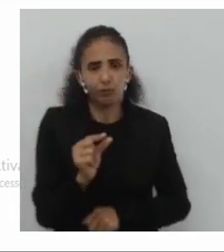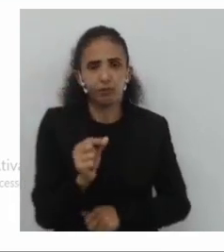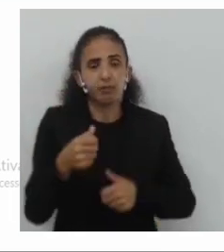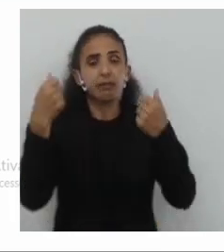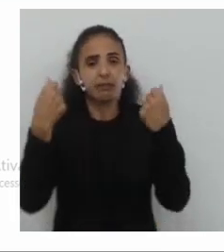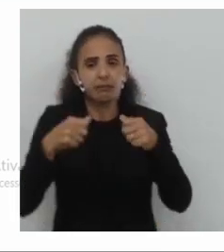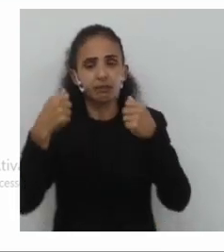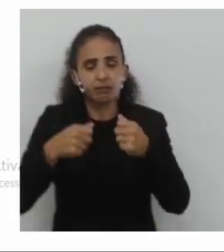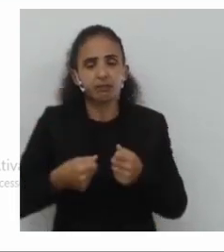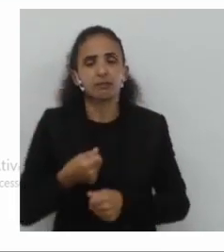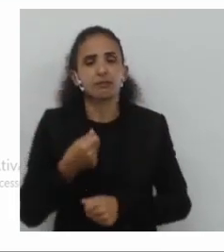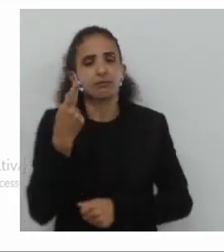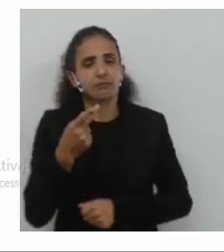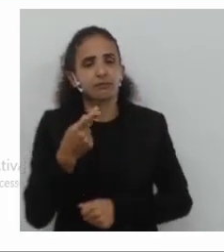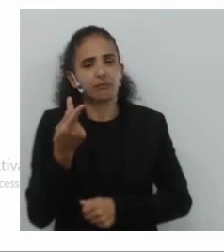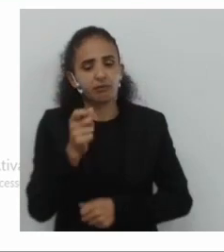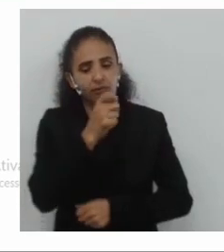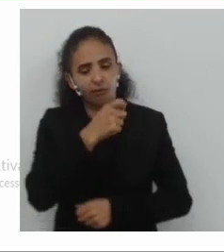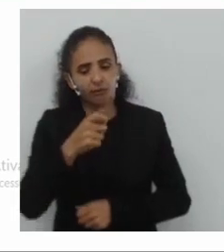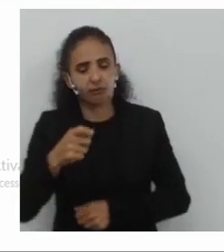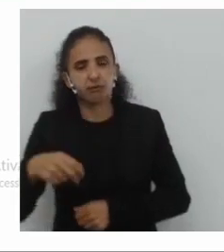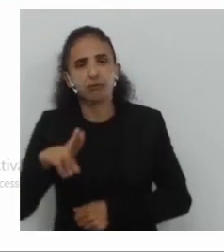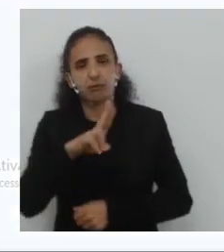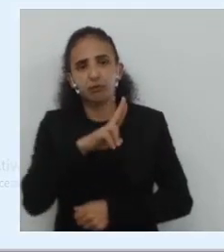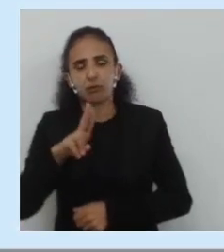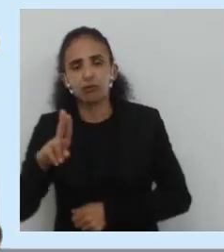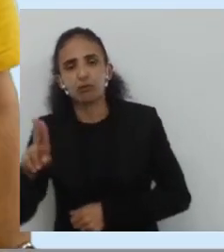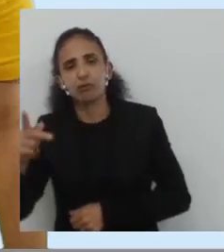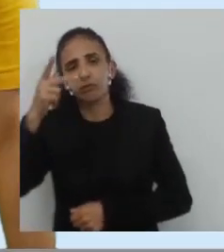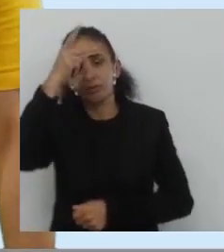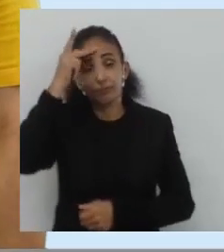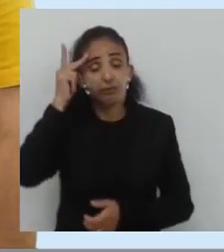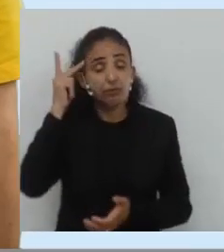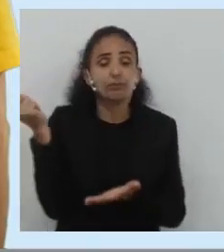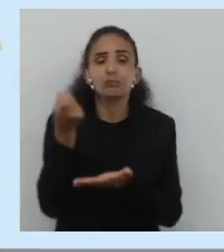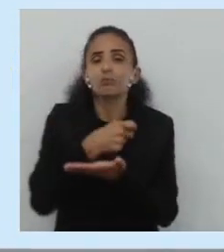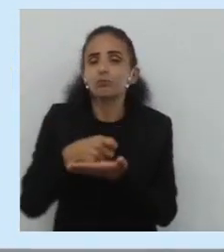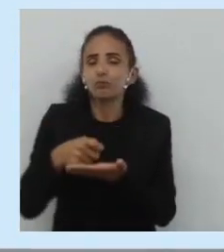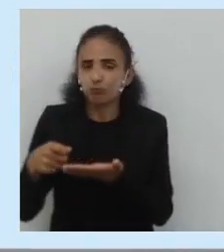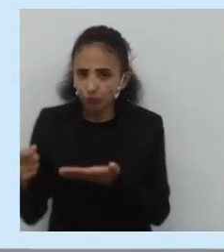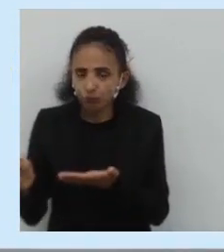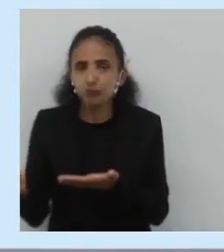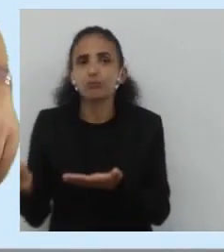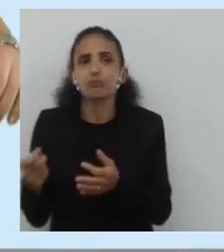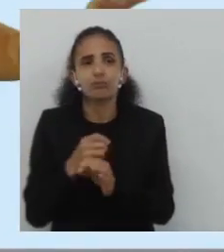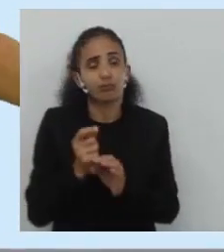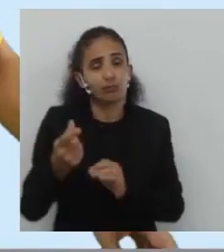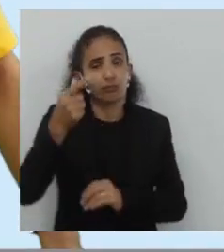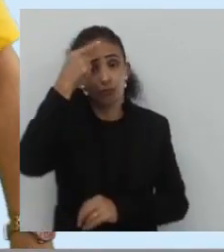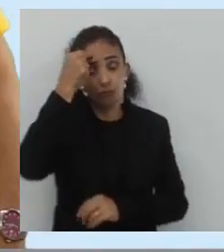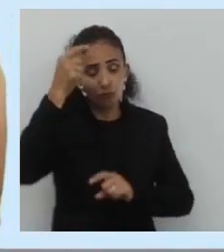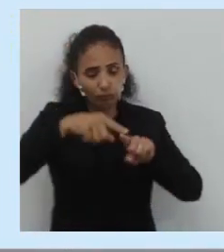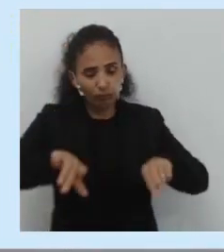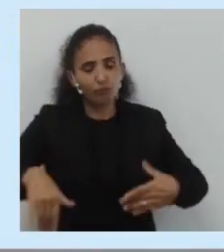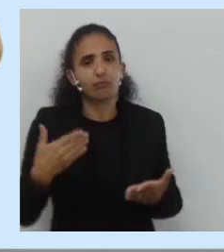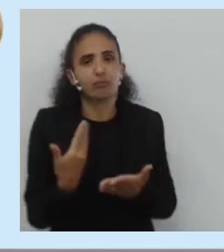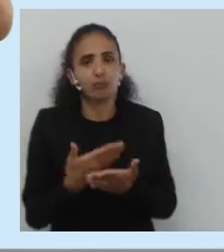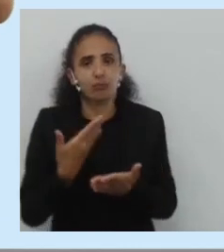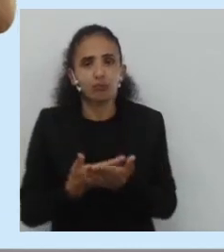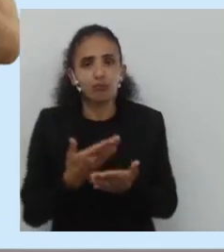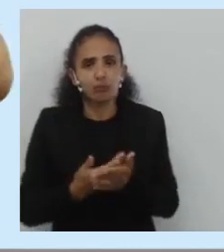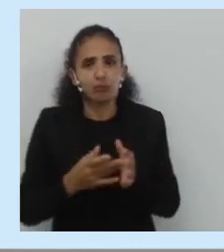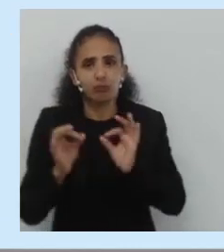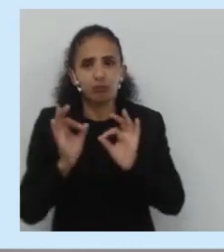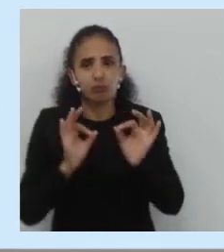está identificado o autor e página. Quando você, em sala de aula, na universidade, na escola, quando vocês